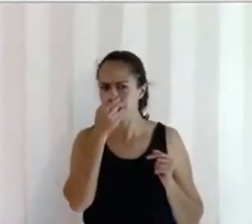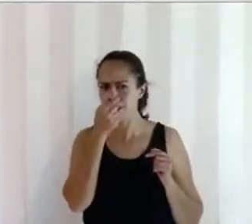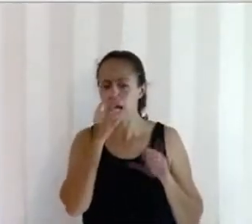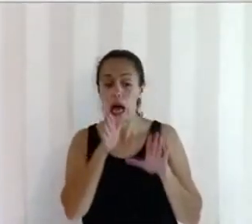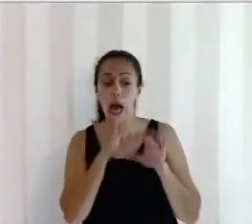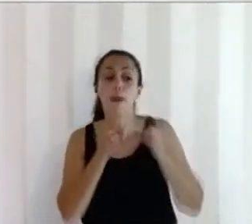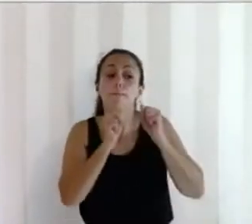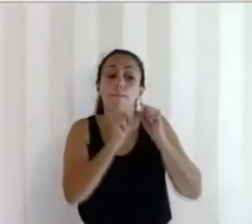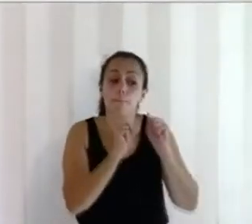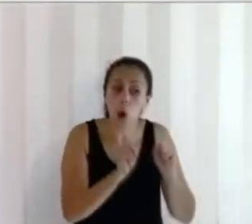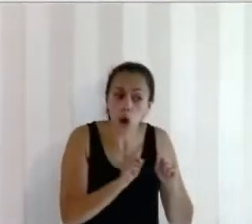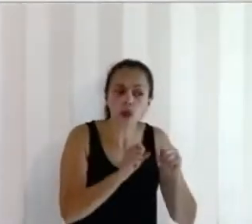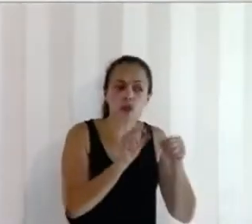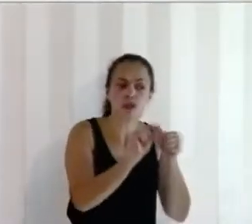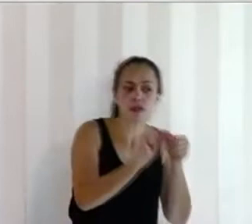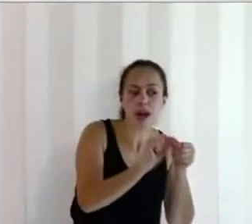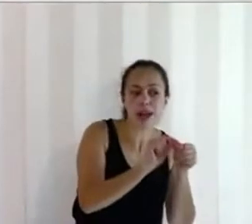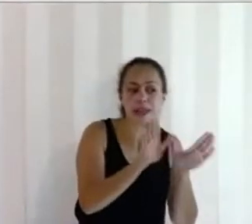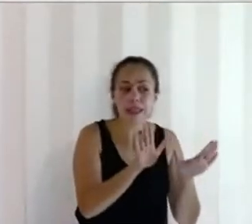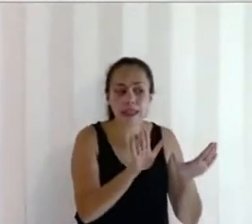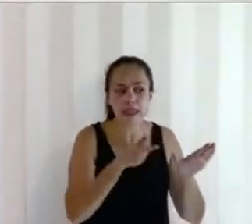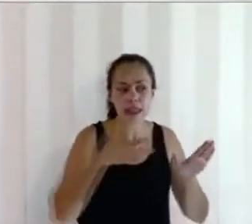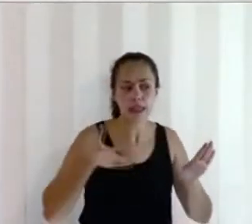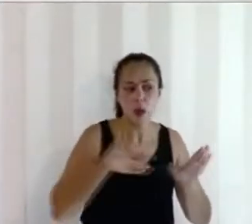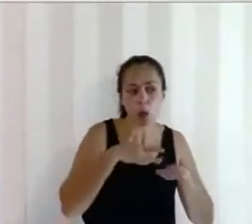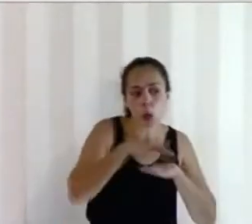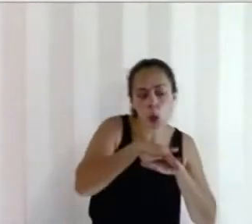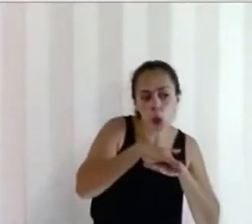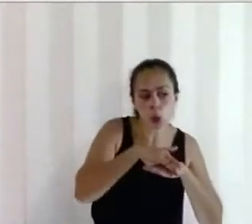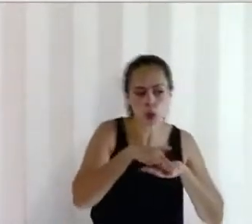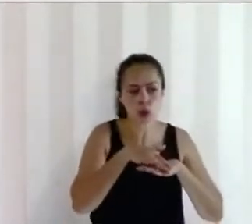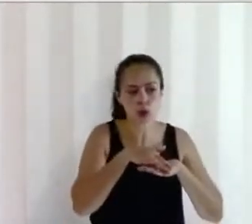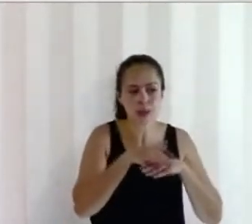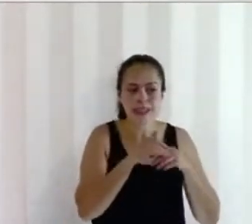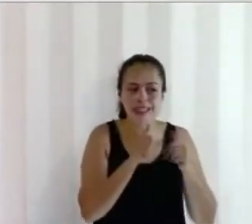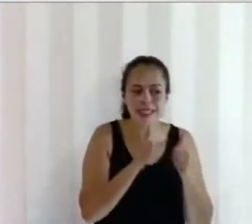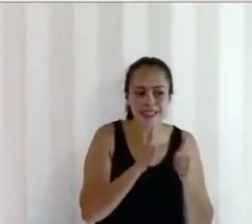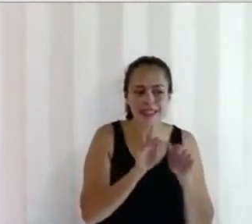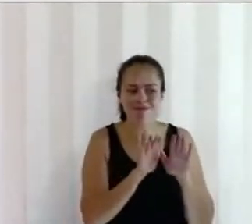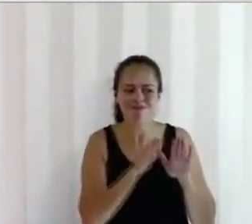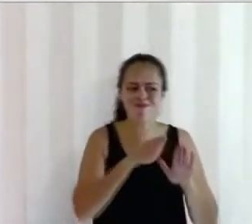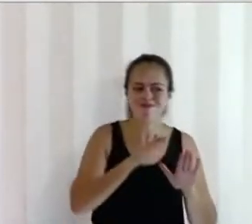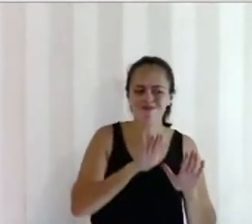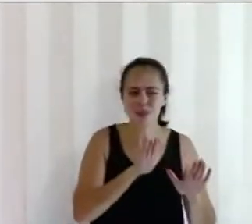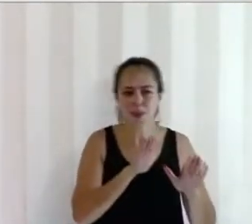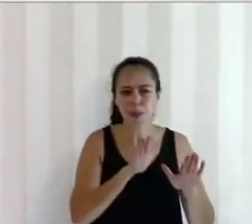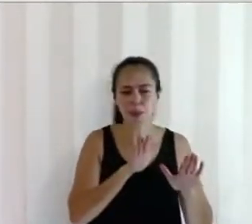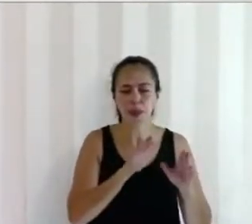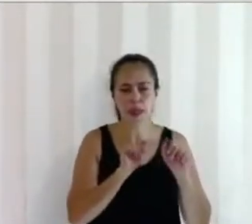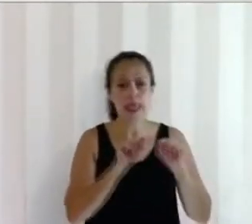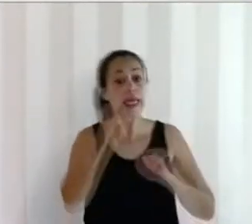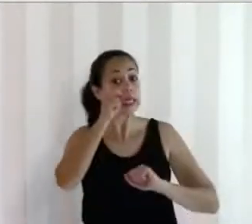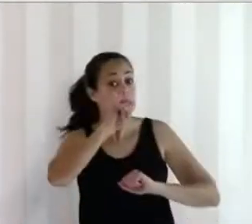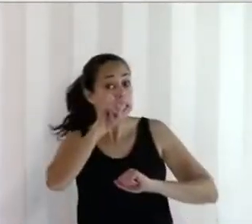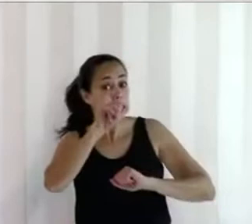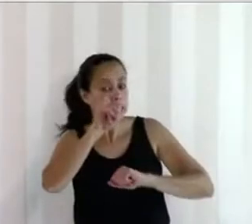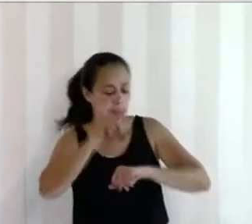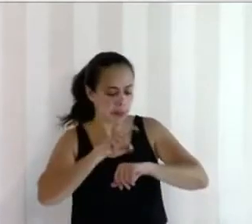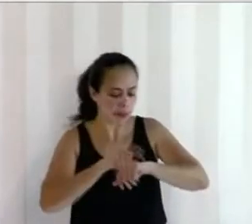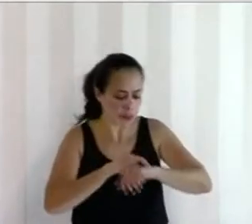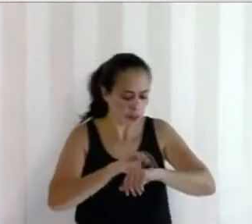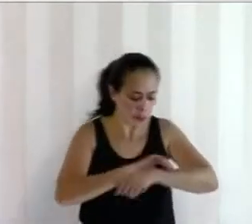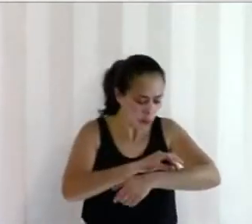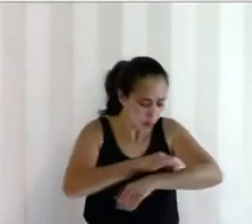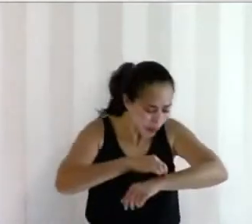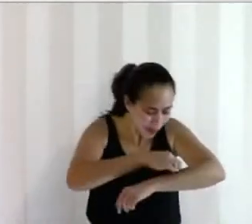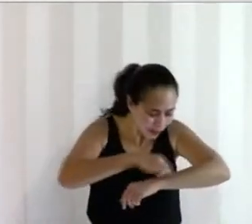limites. Veja só, olha, enfaixar uma ferida quando alguém se machucava, sim, isso